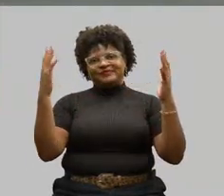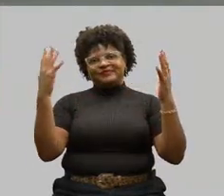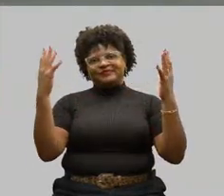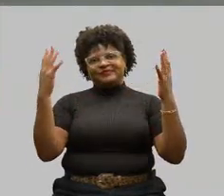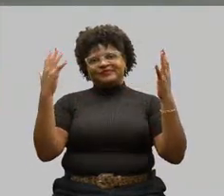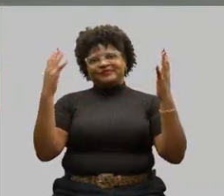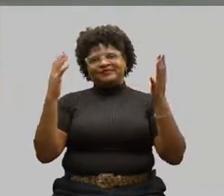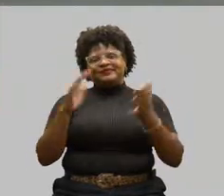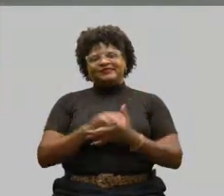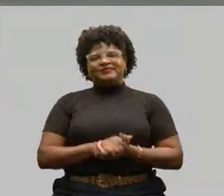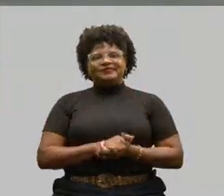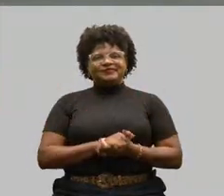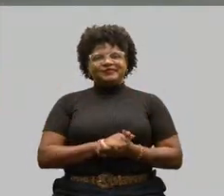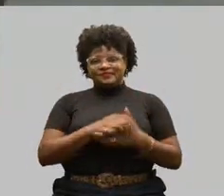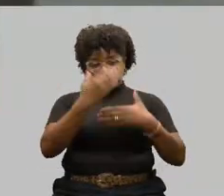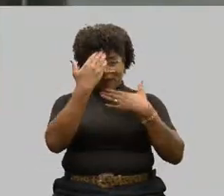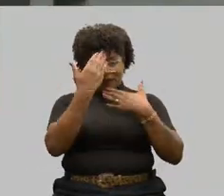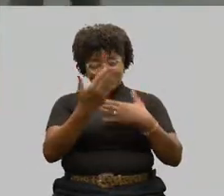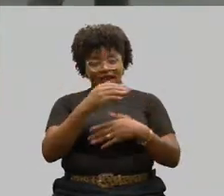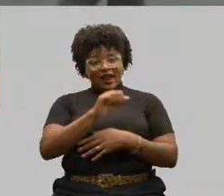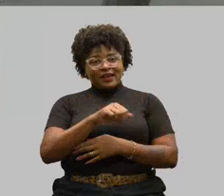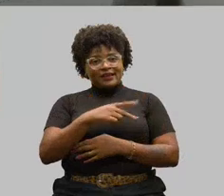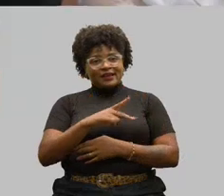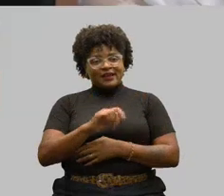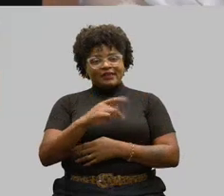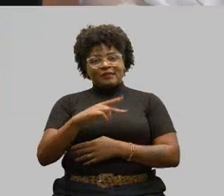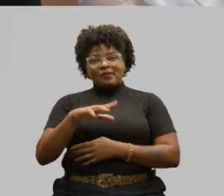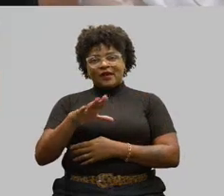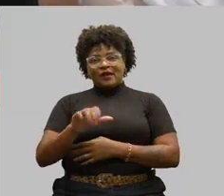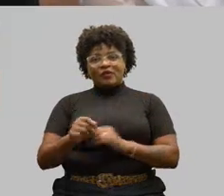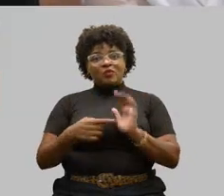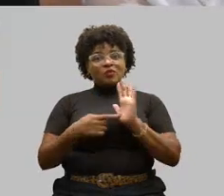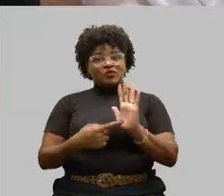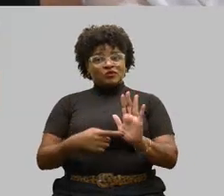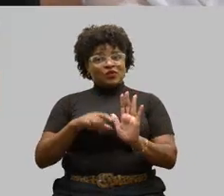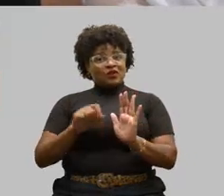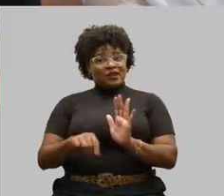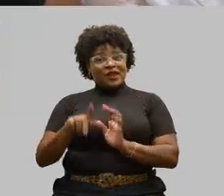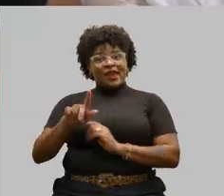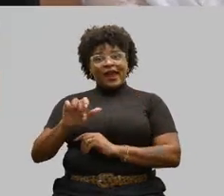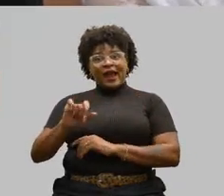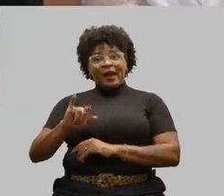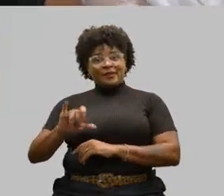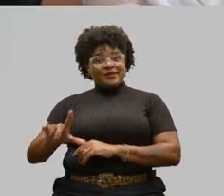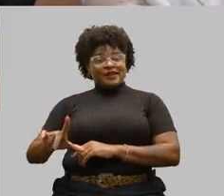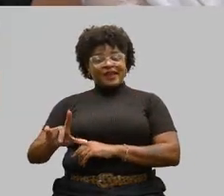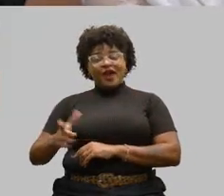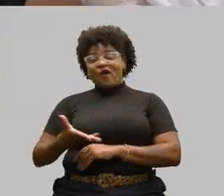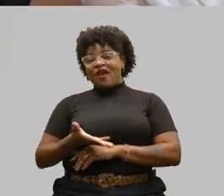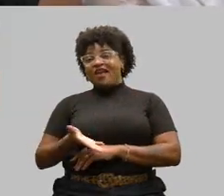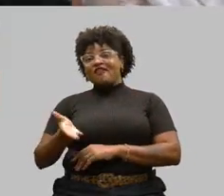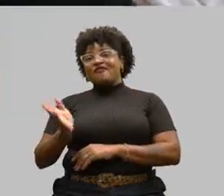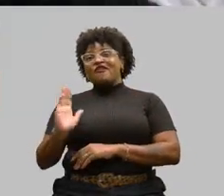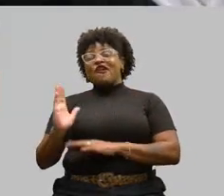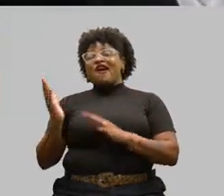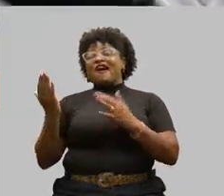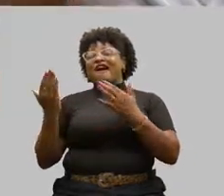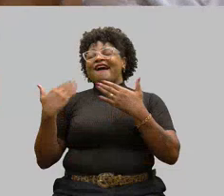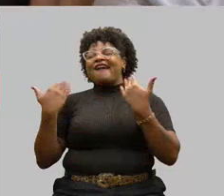Muito obrigado Ana Paula mostrou aí que o Gabriel trouxe alegria para a empresa